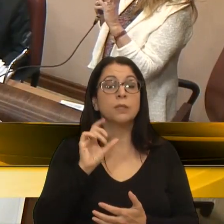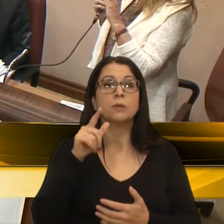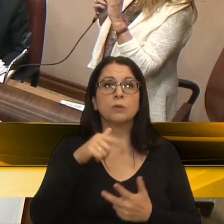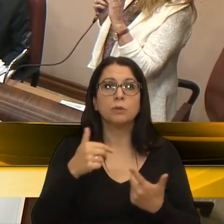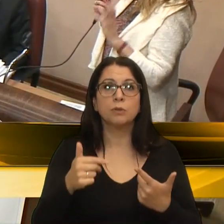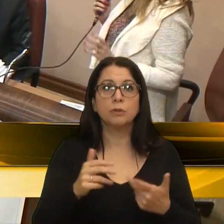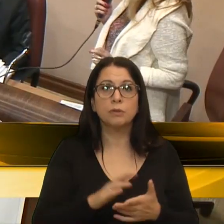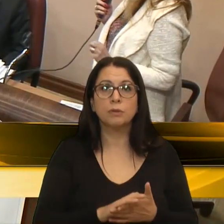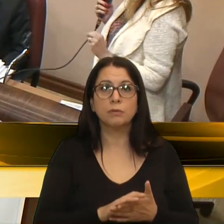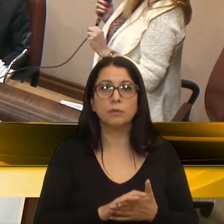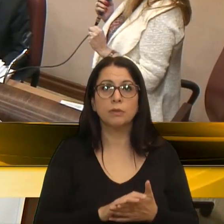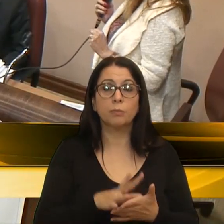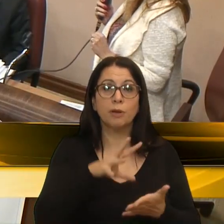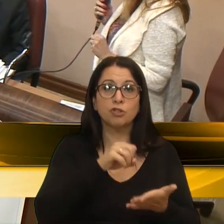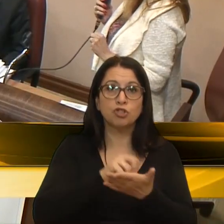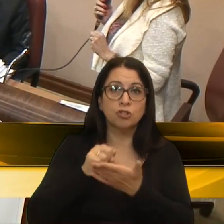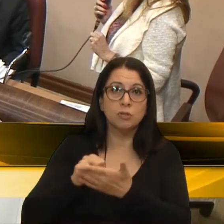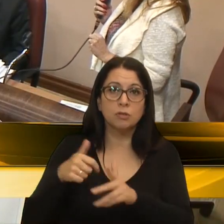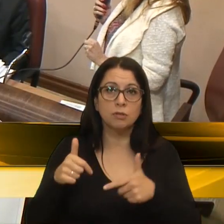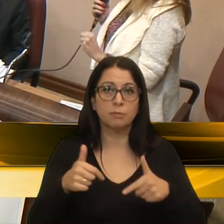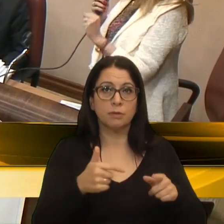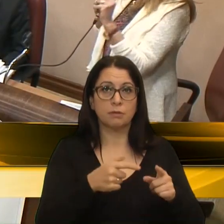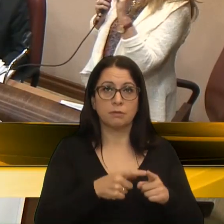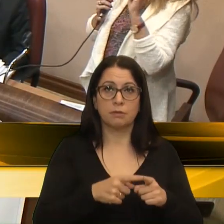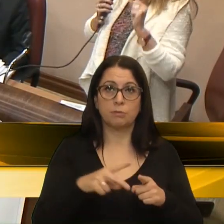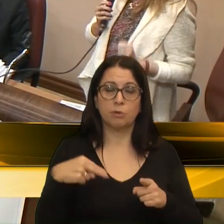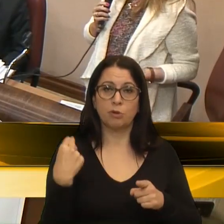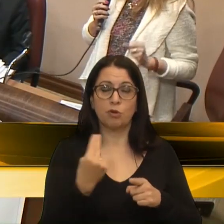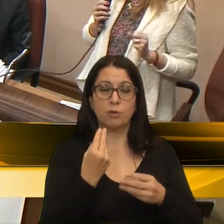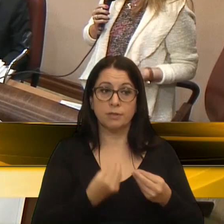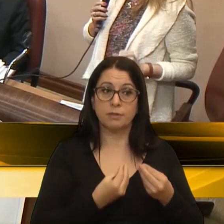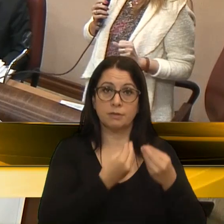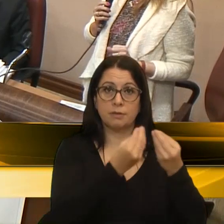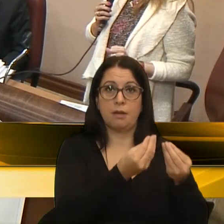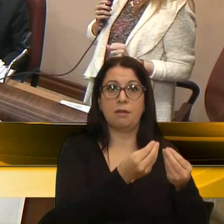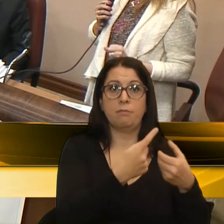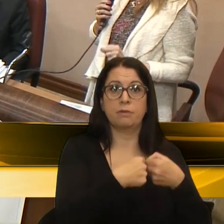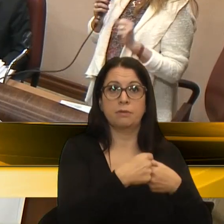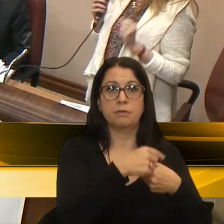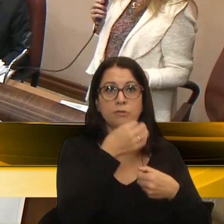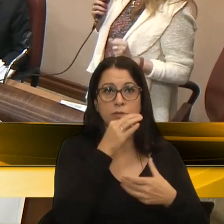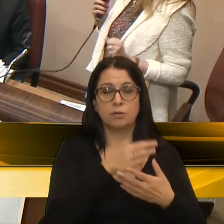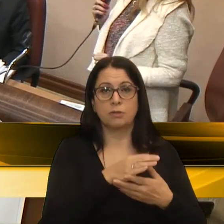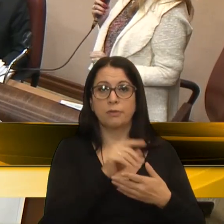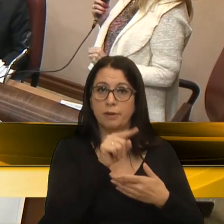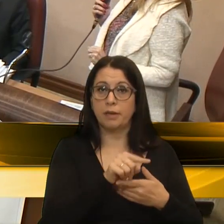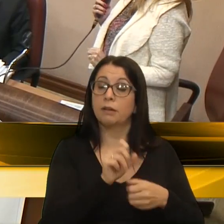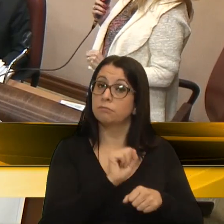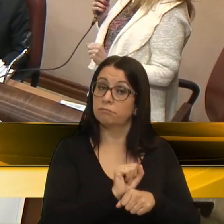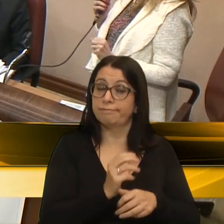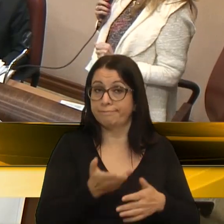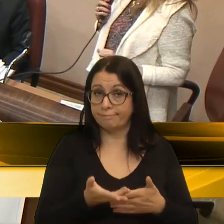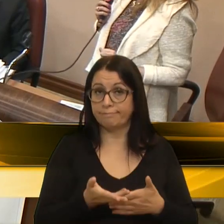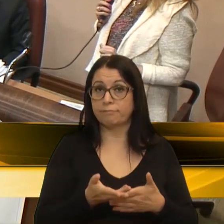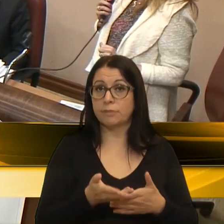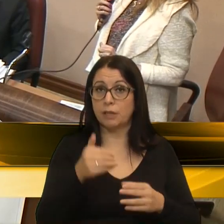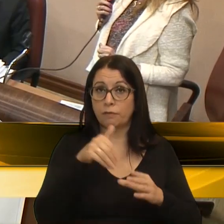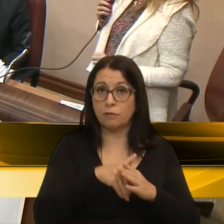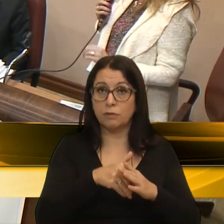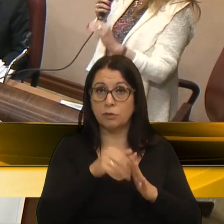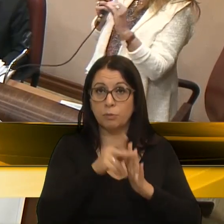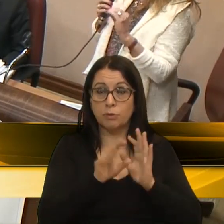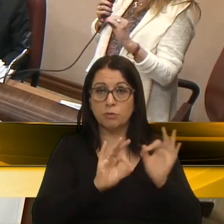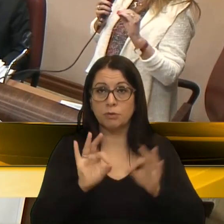uma agenda de trabalho para nós entregar para a cidade de Caxias do Sul o que ela está esperando, que é a votação desse